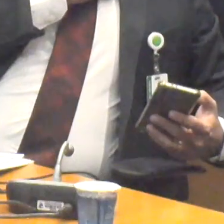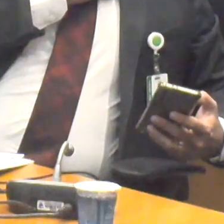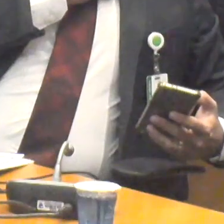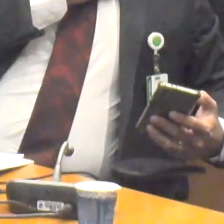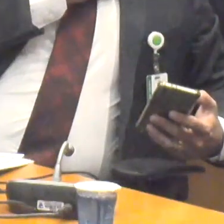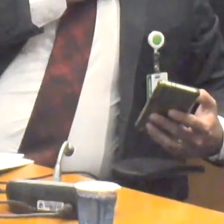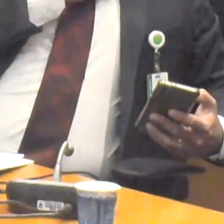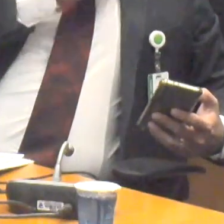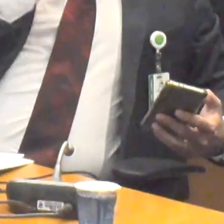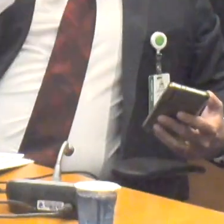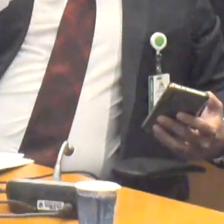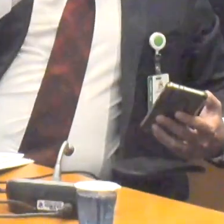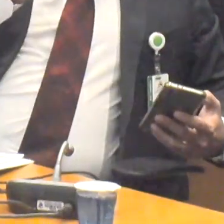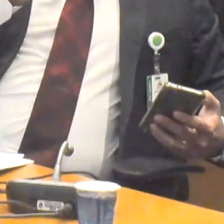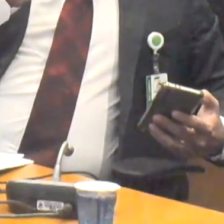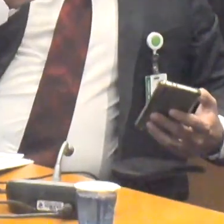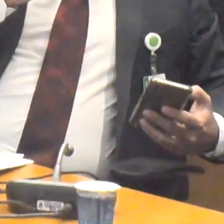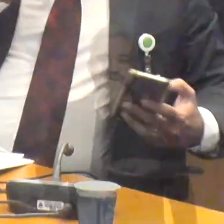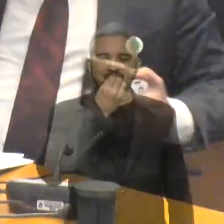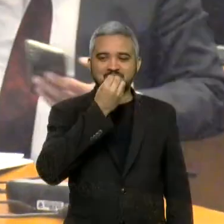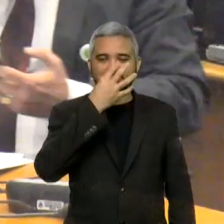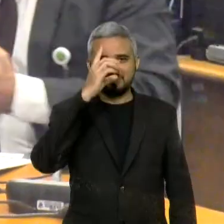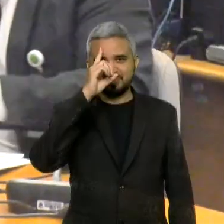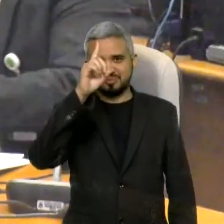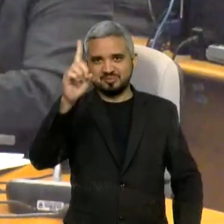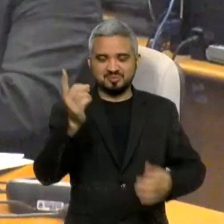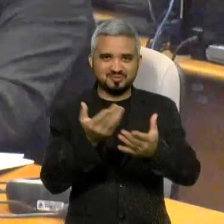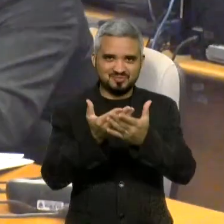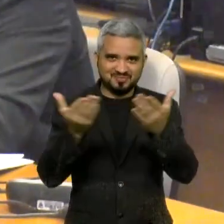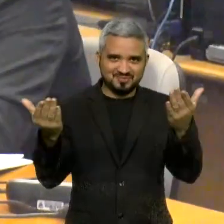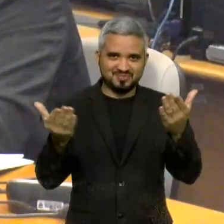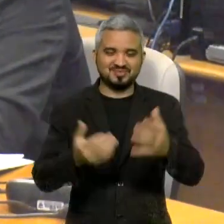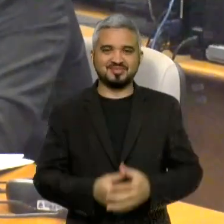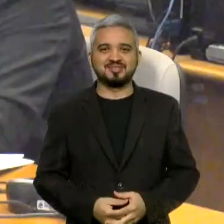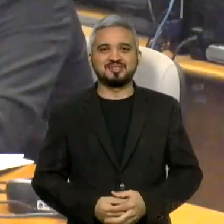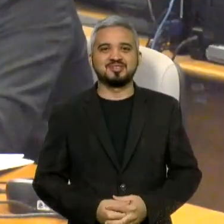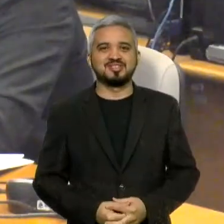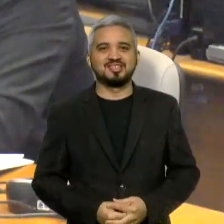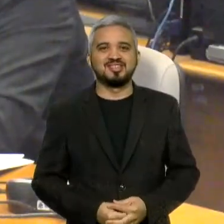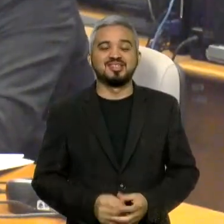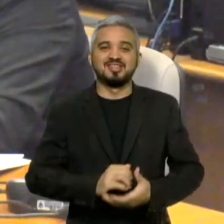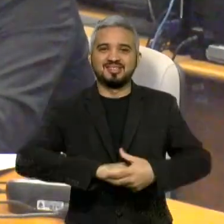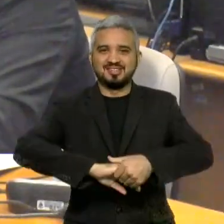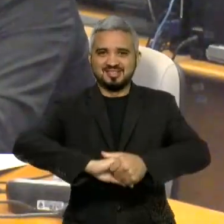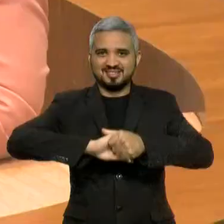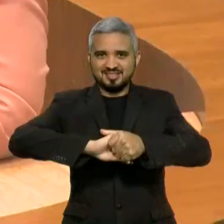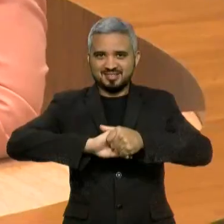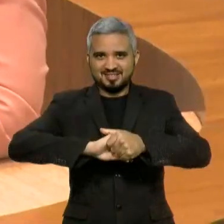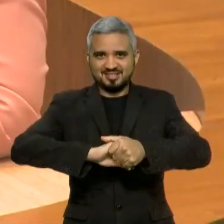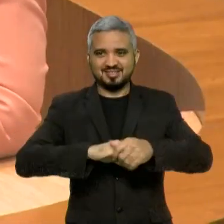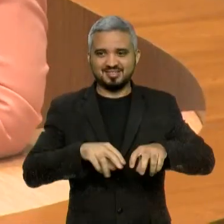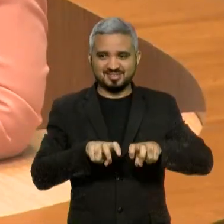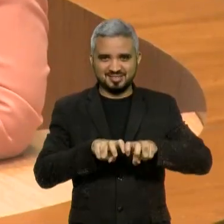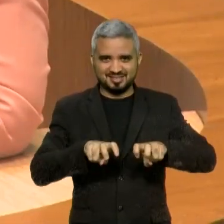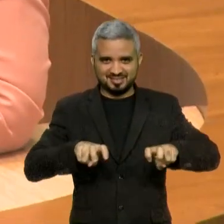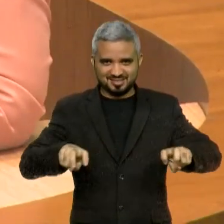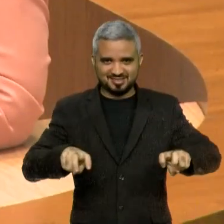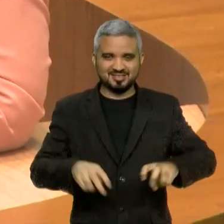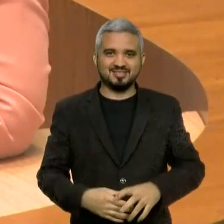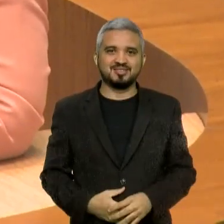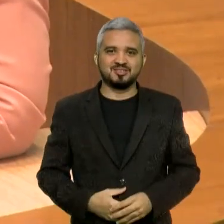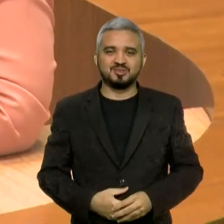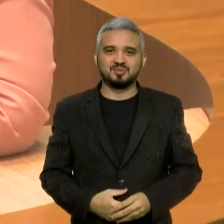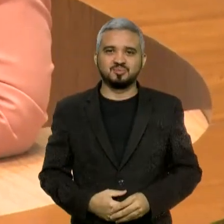bom dia a todos e a todas queria cumprimentar aqui a mesa onde